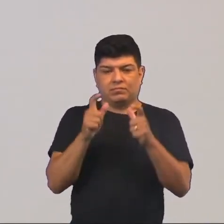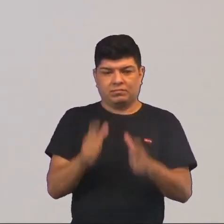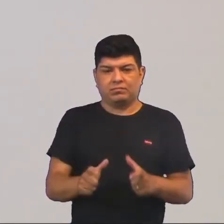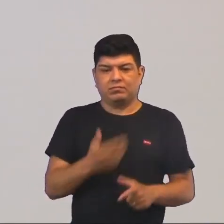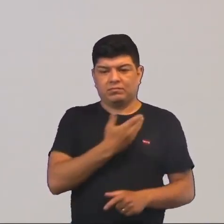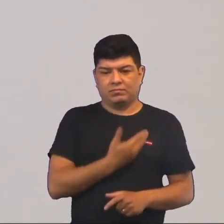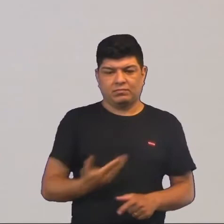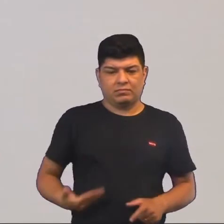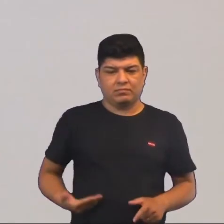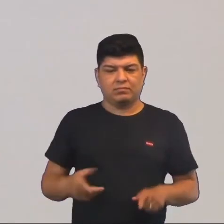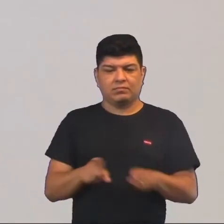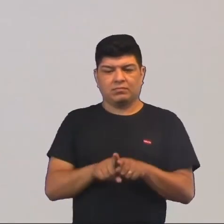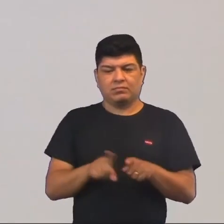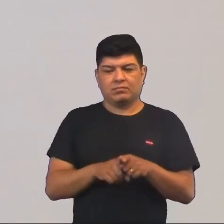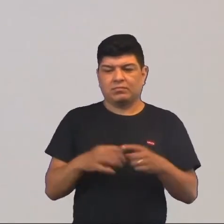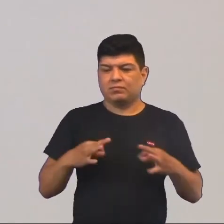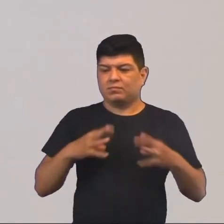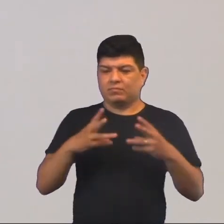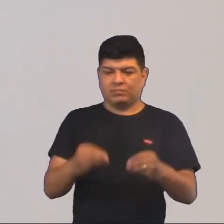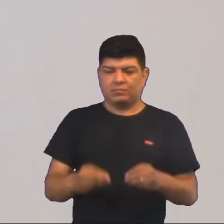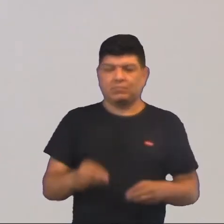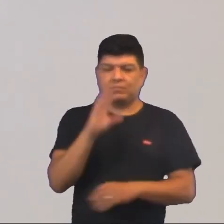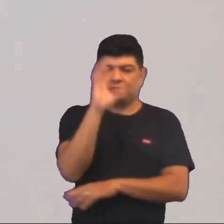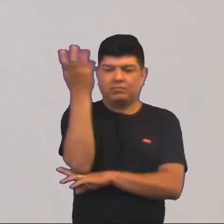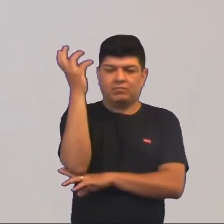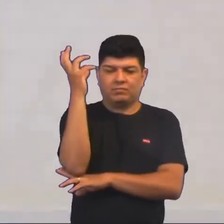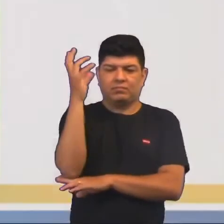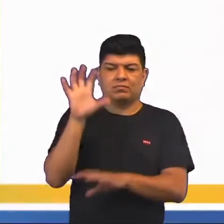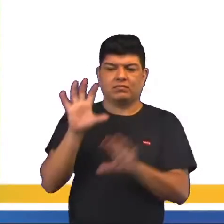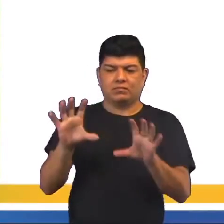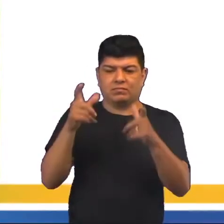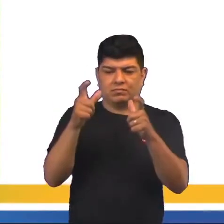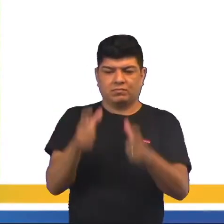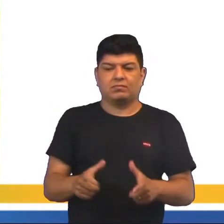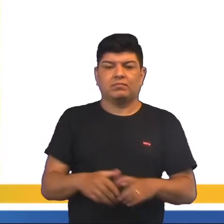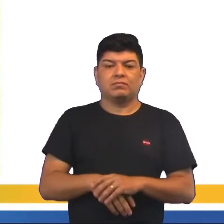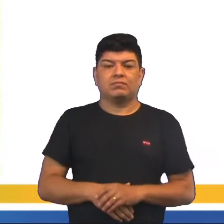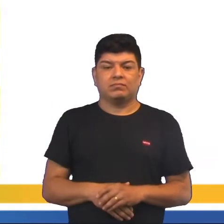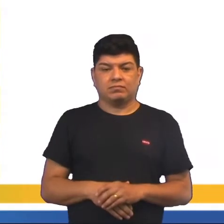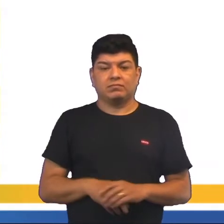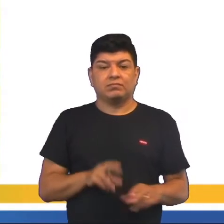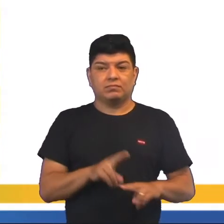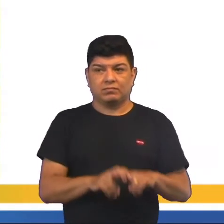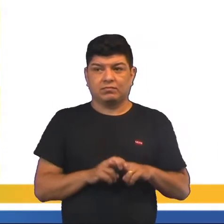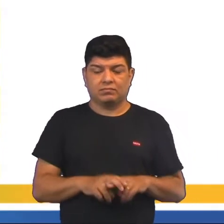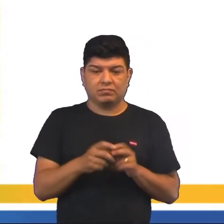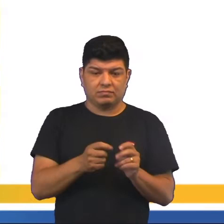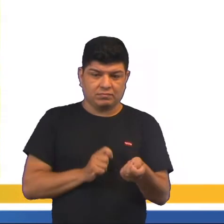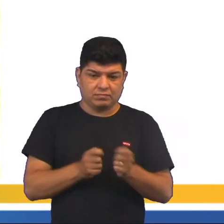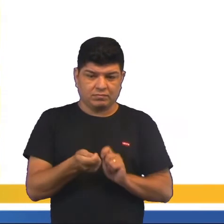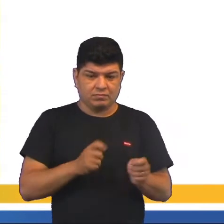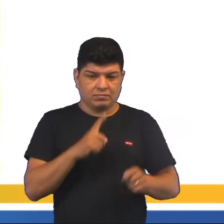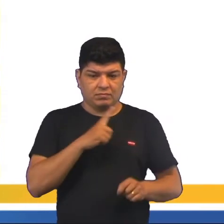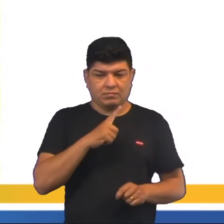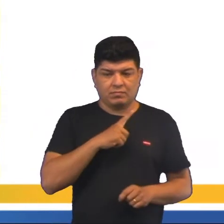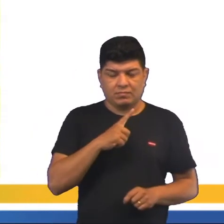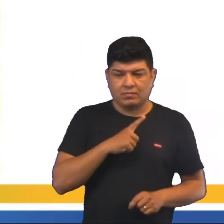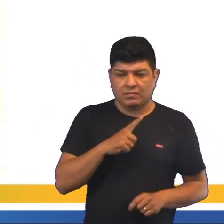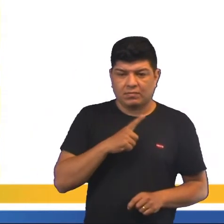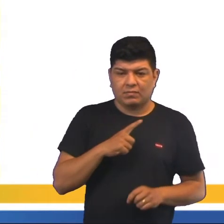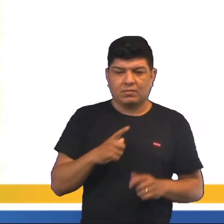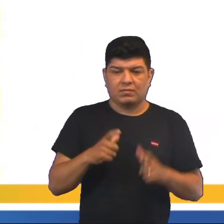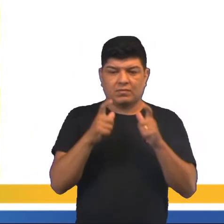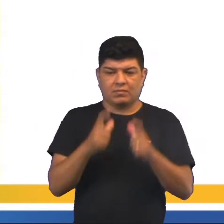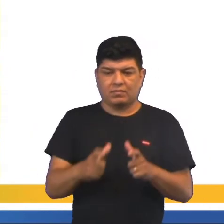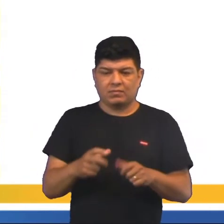áreas públicas, inclusive, porque tem tudo a ver com a vegetação típica do lugar. Então, esse domínio possui